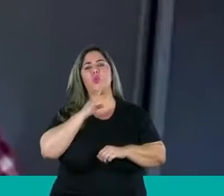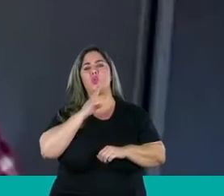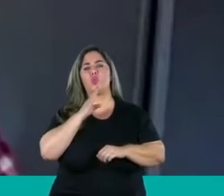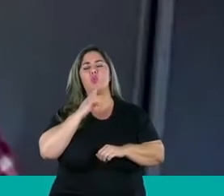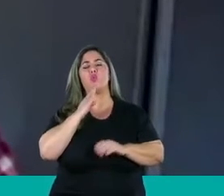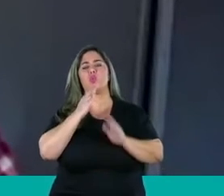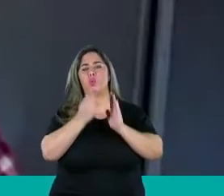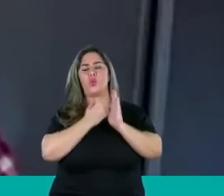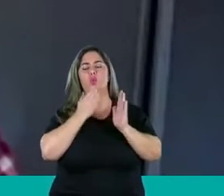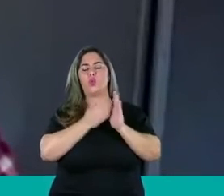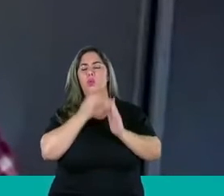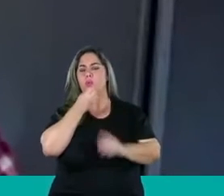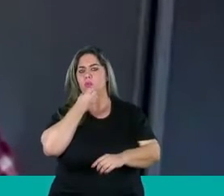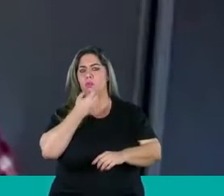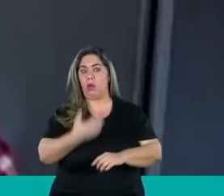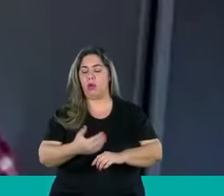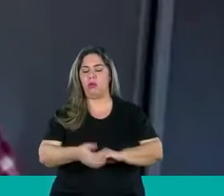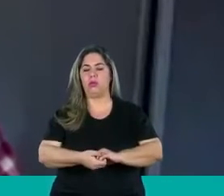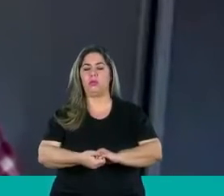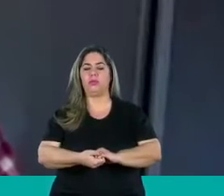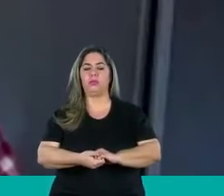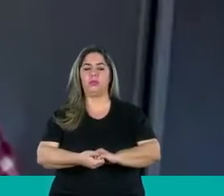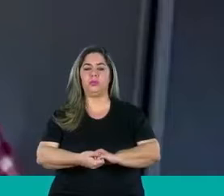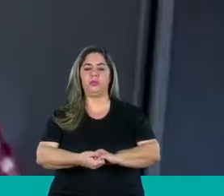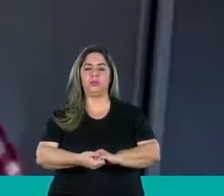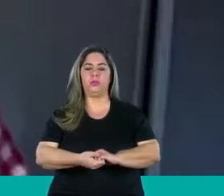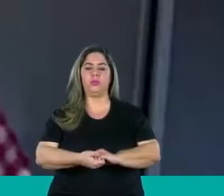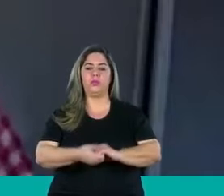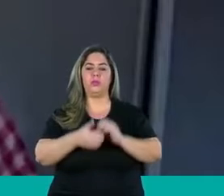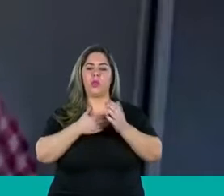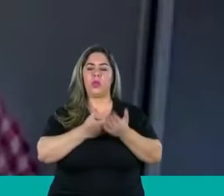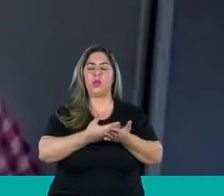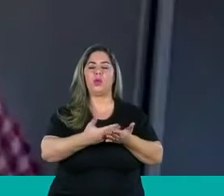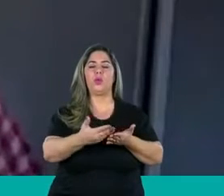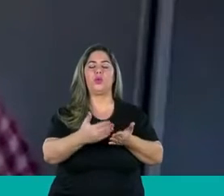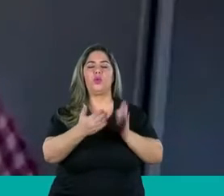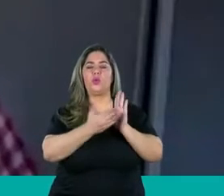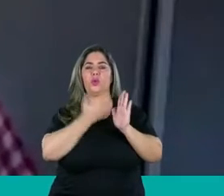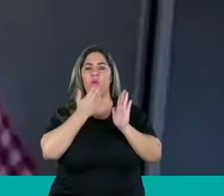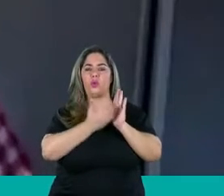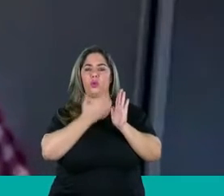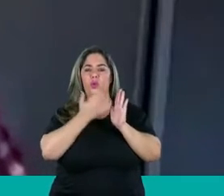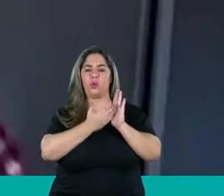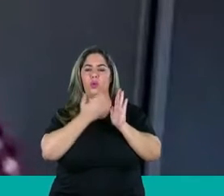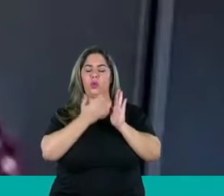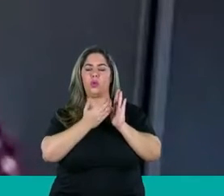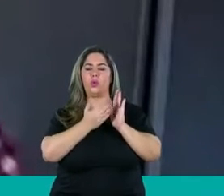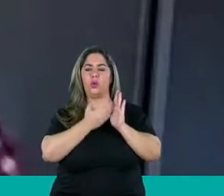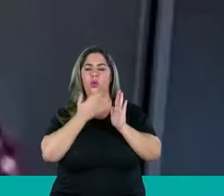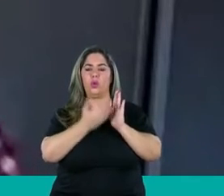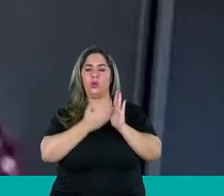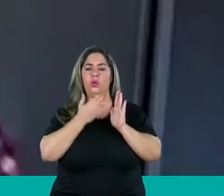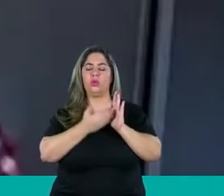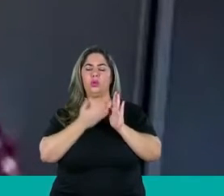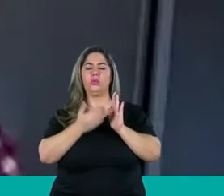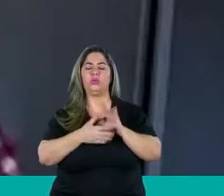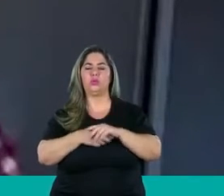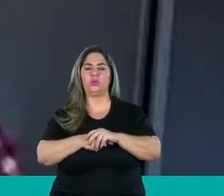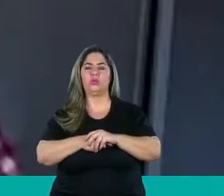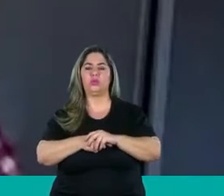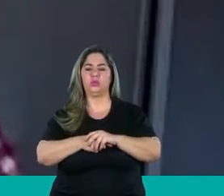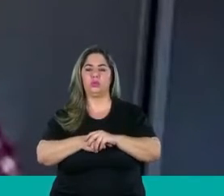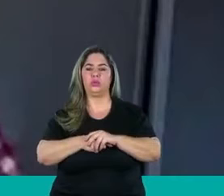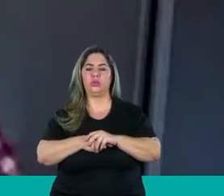obra, razoavelmente bem, e vou começar exatamente por um livro que saiu no Brasil em 2015,